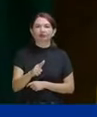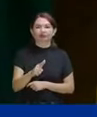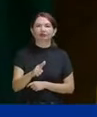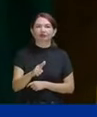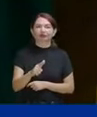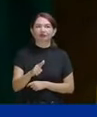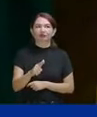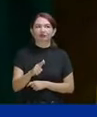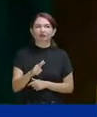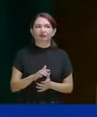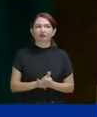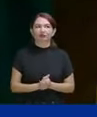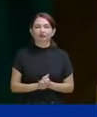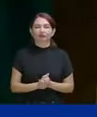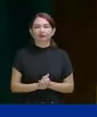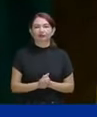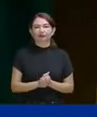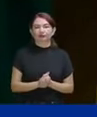27 mil,